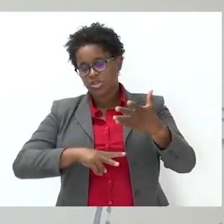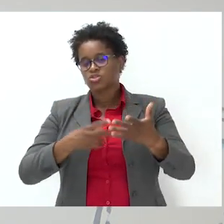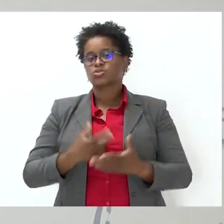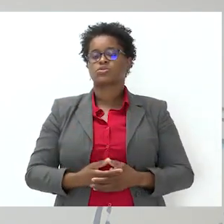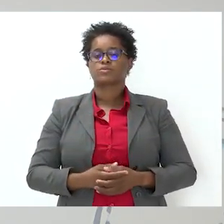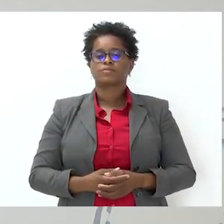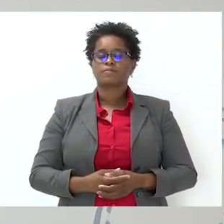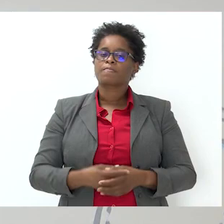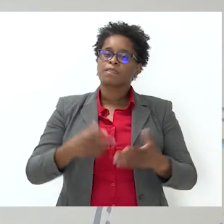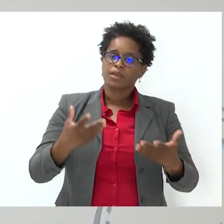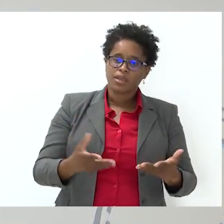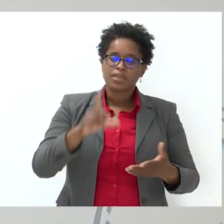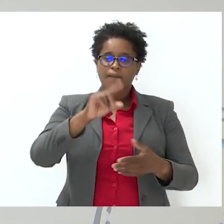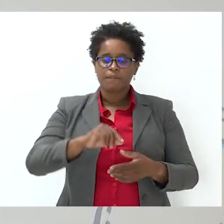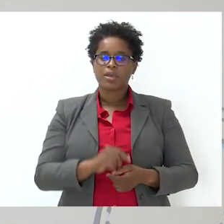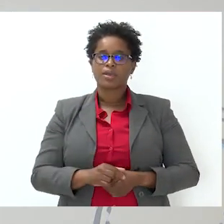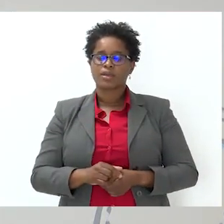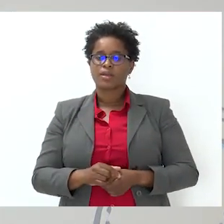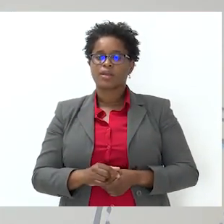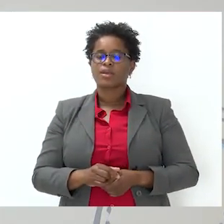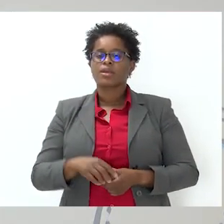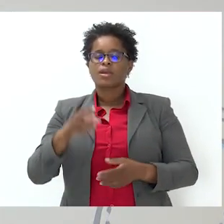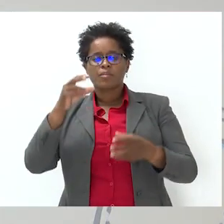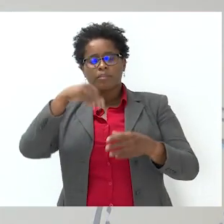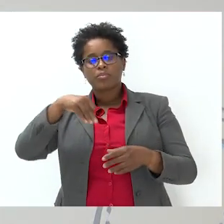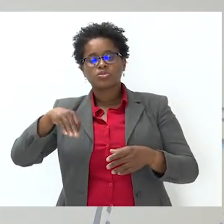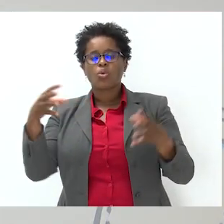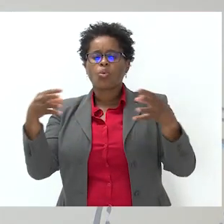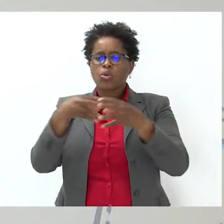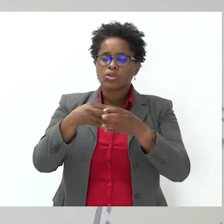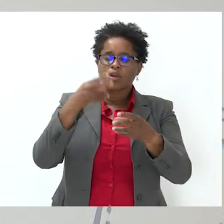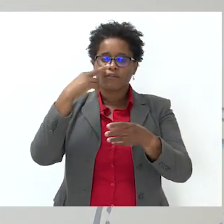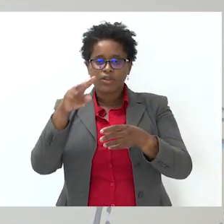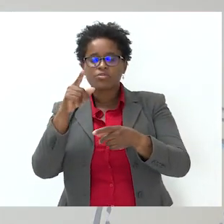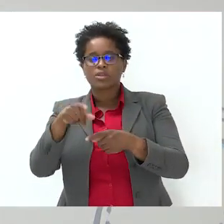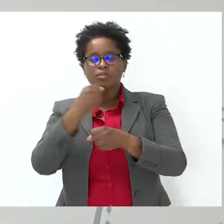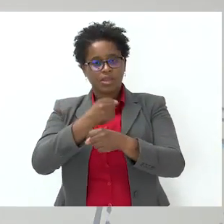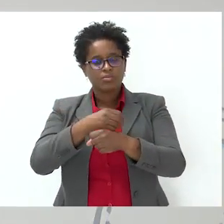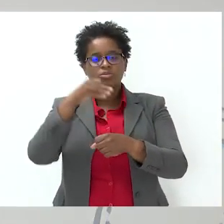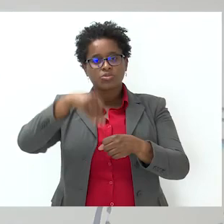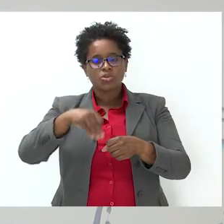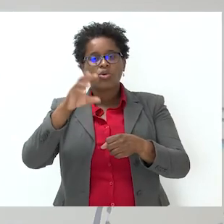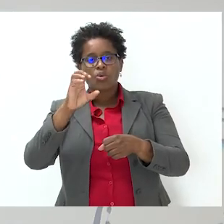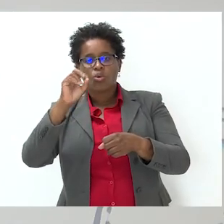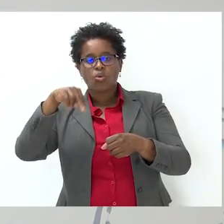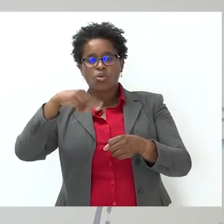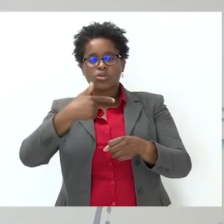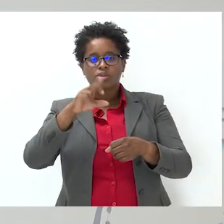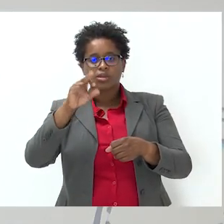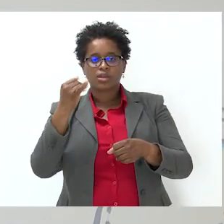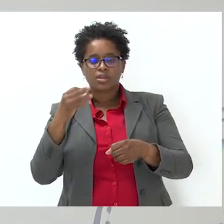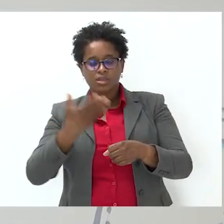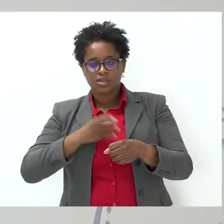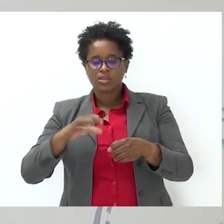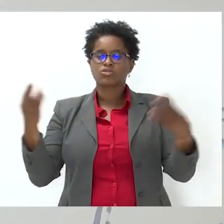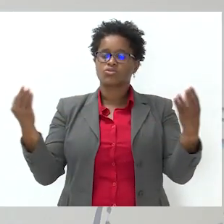texto. Também vimos as preposições contraídas. Vimos que as preposições contraídas são aquelas que